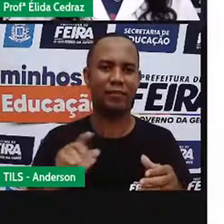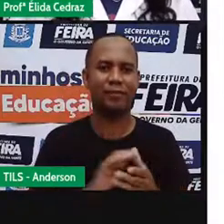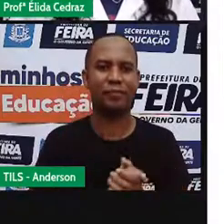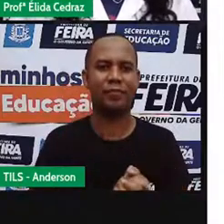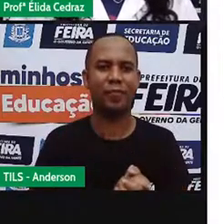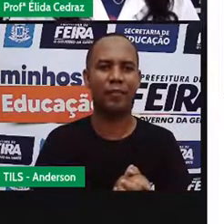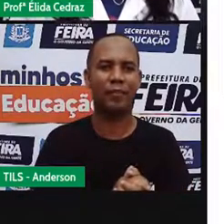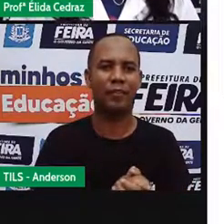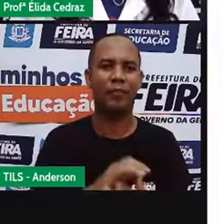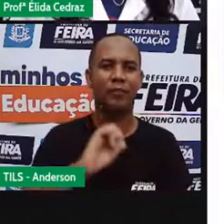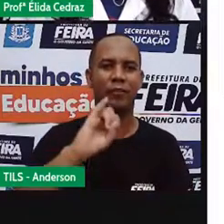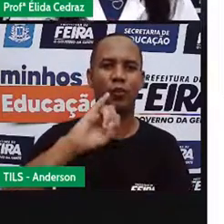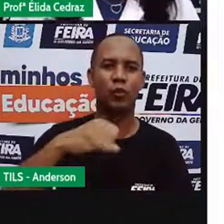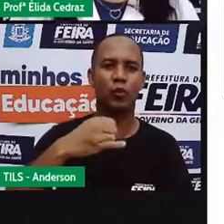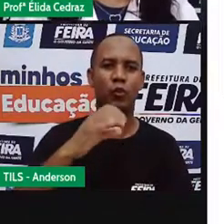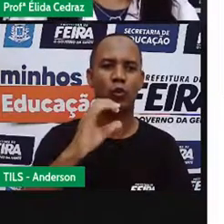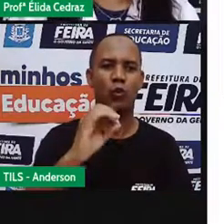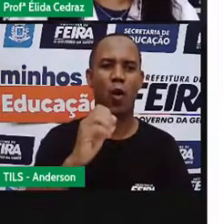João das Botas.